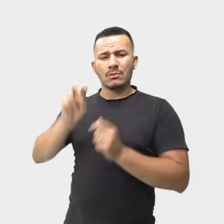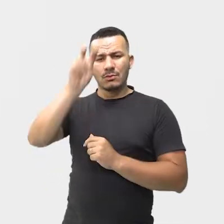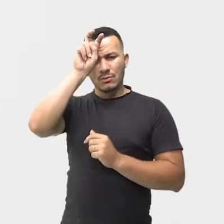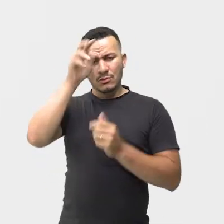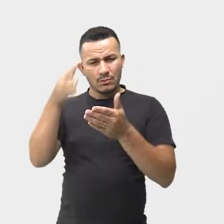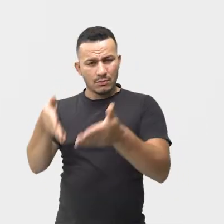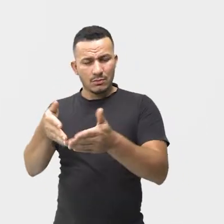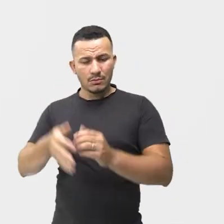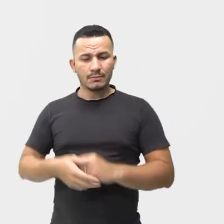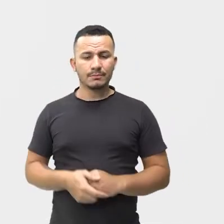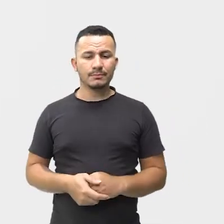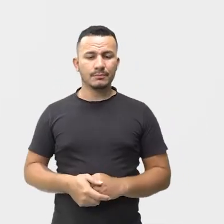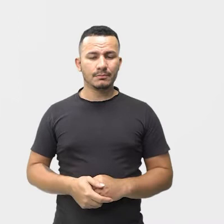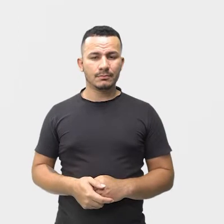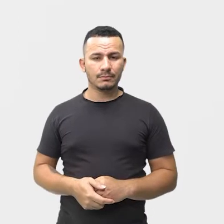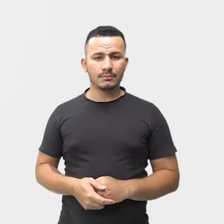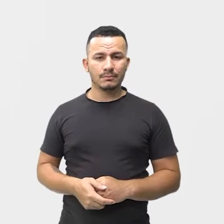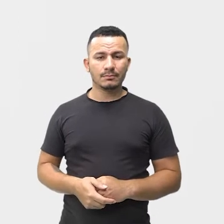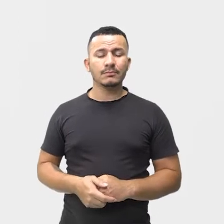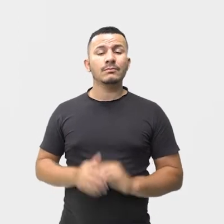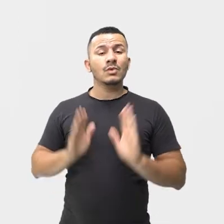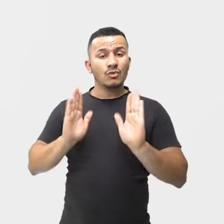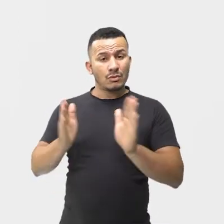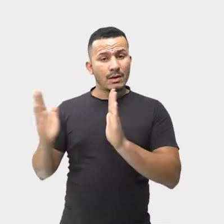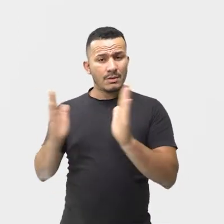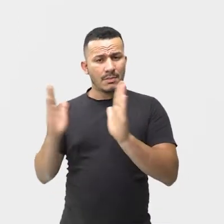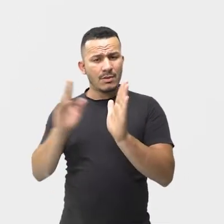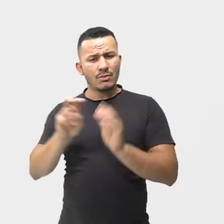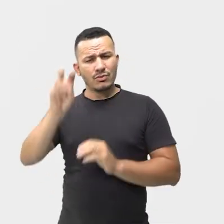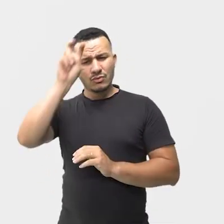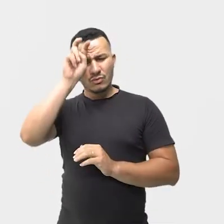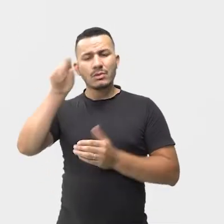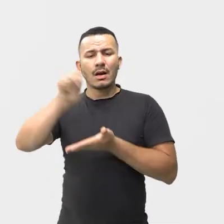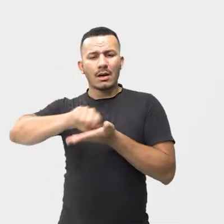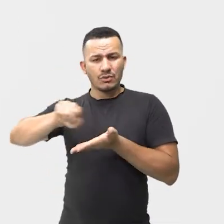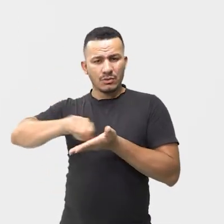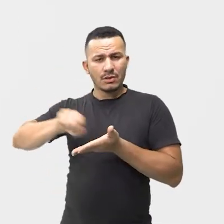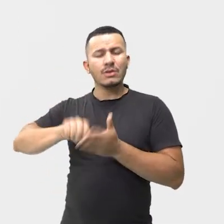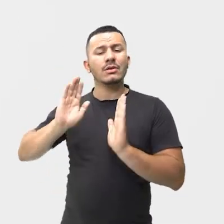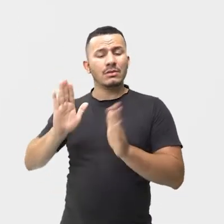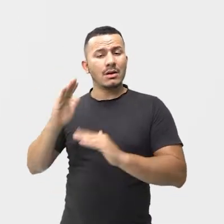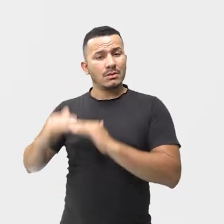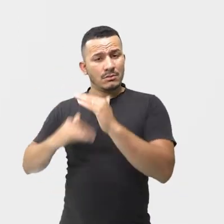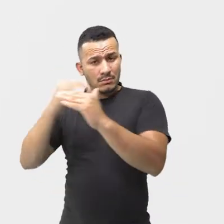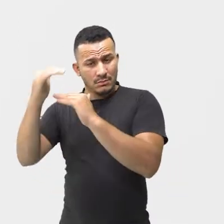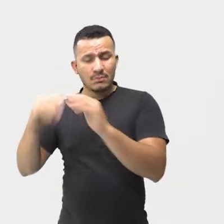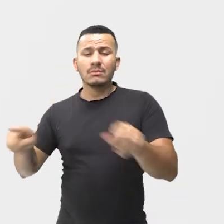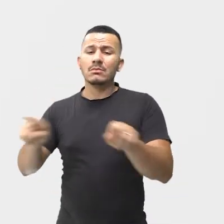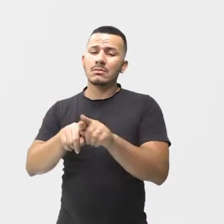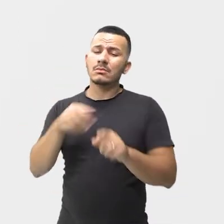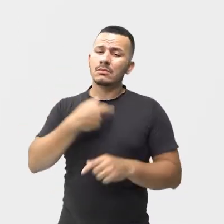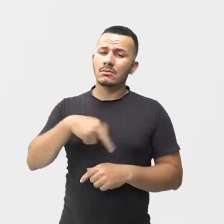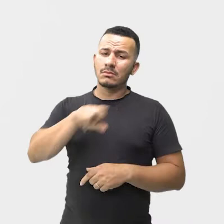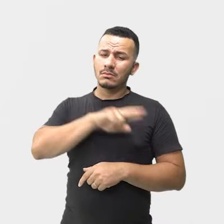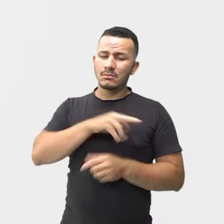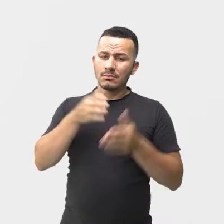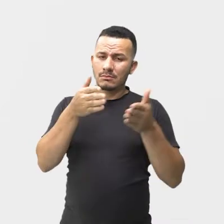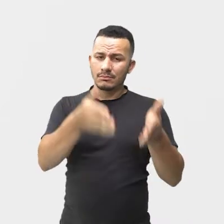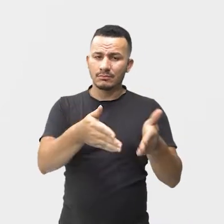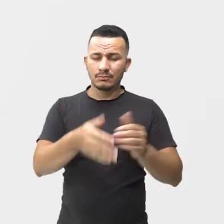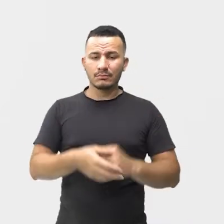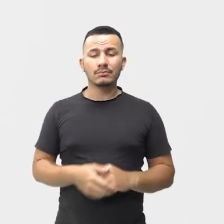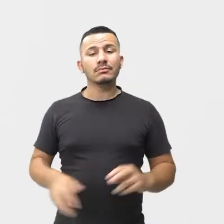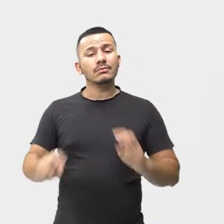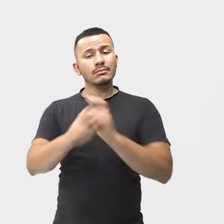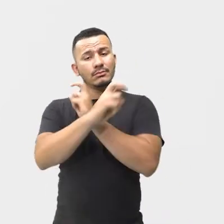a arte egípcia ela é marcada pela escrita avançada e pela religião. Então, uma arte voltada para a religiosidade.